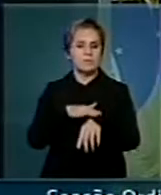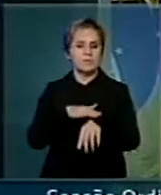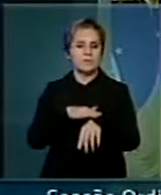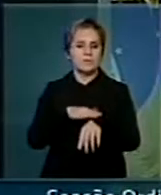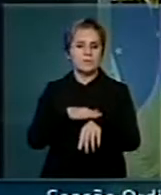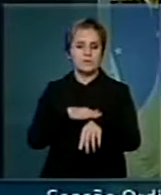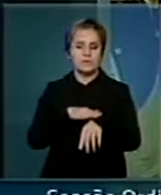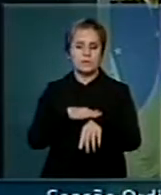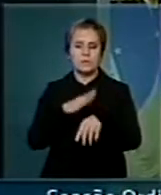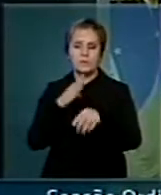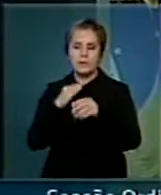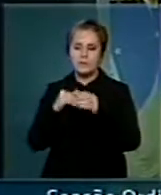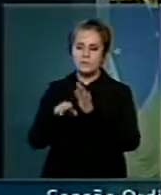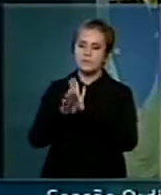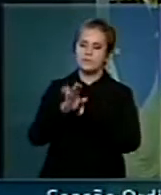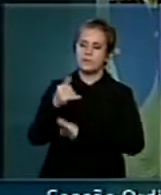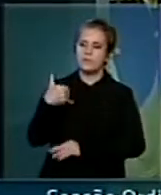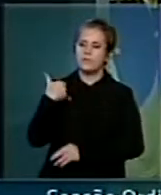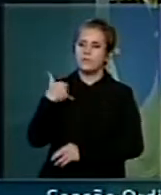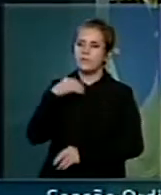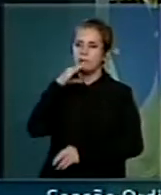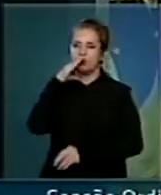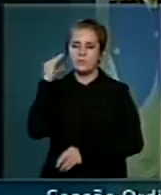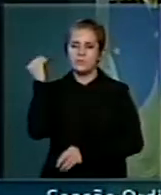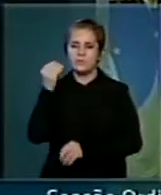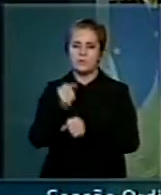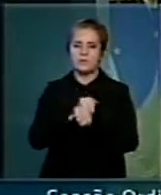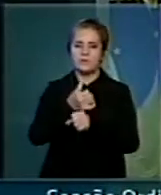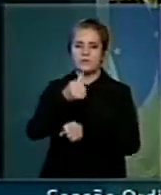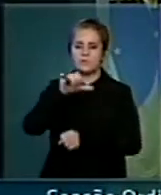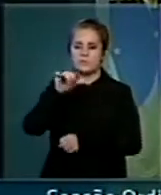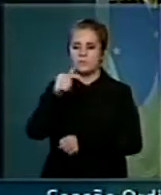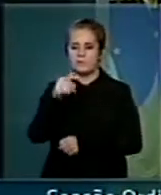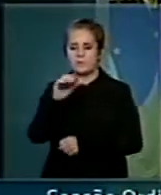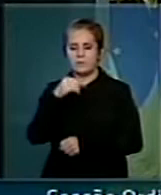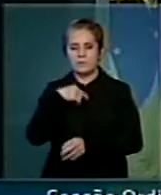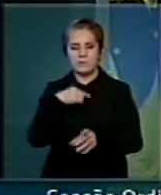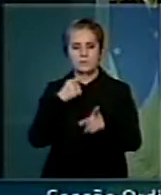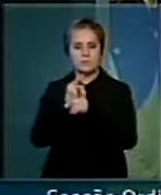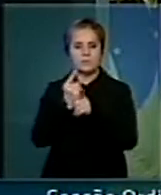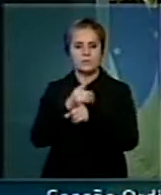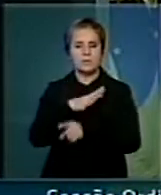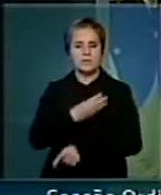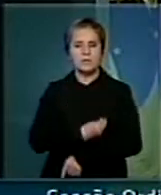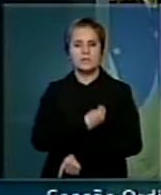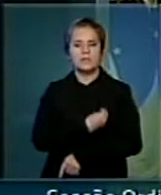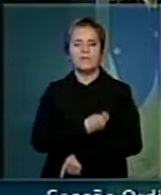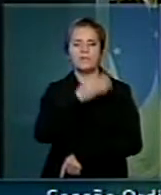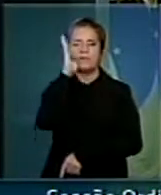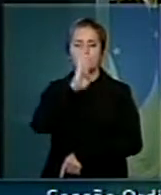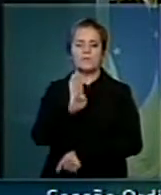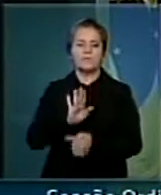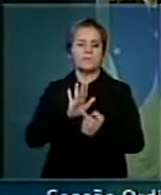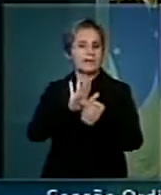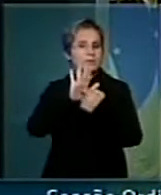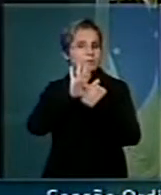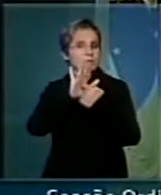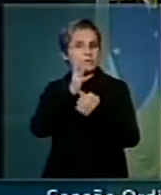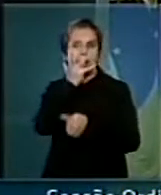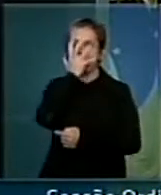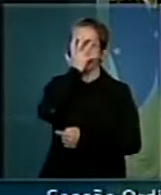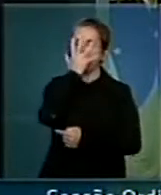idade adulta, nos anos 70, descobriu viver num país de aparências, no qual os problemas